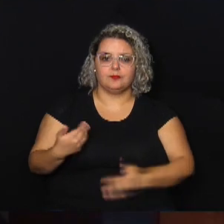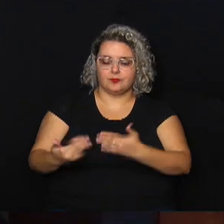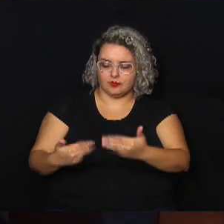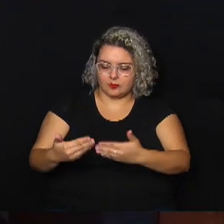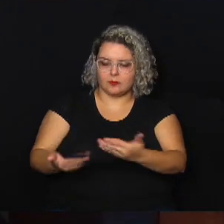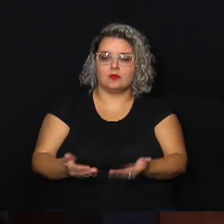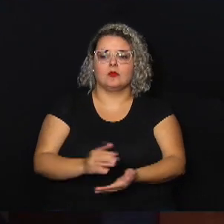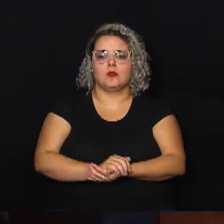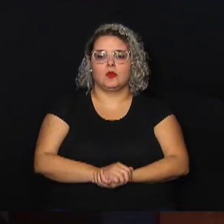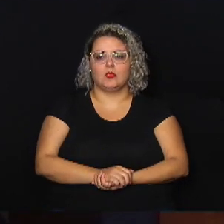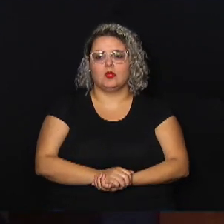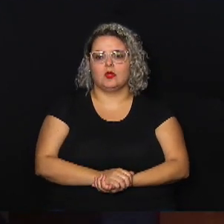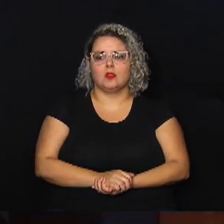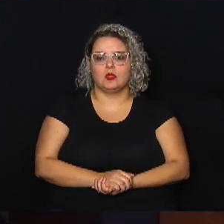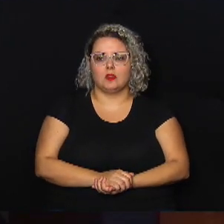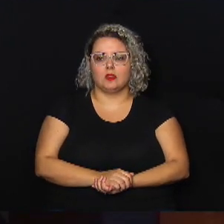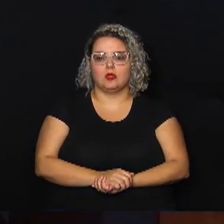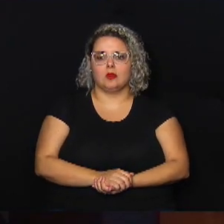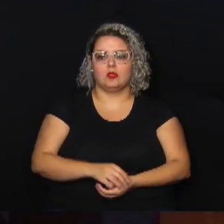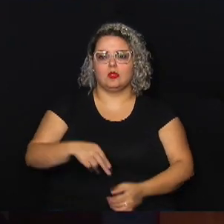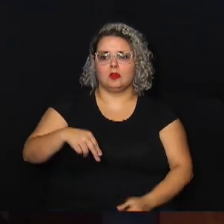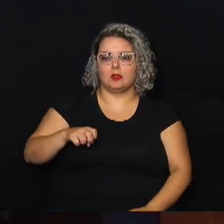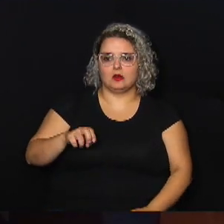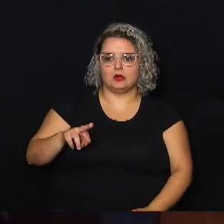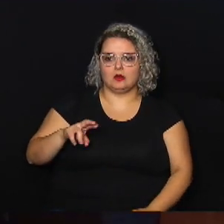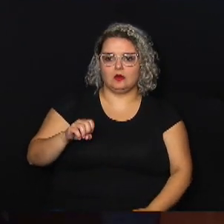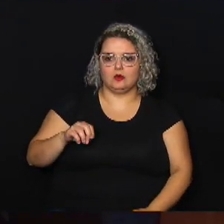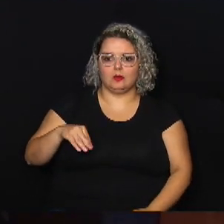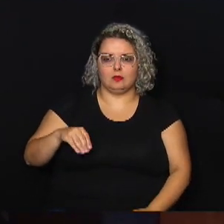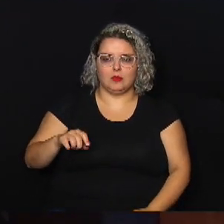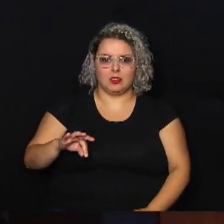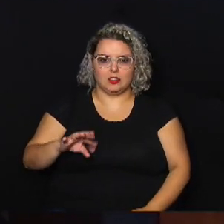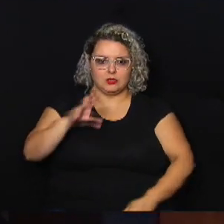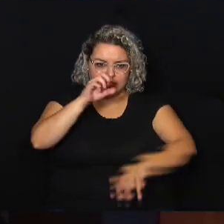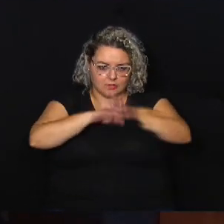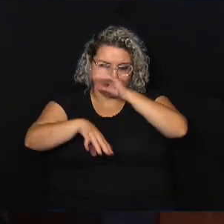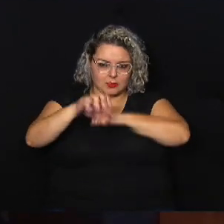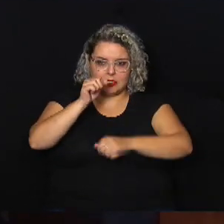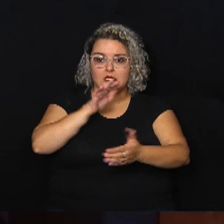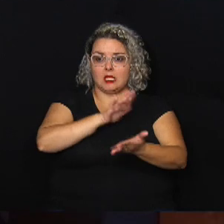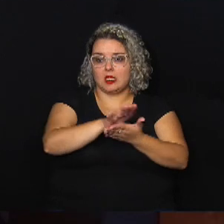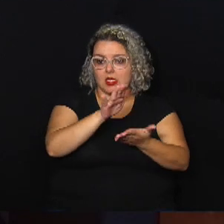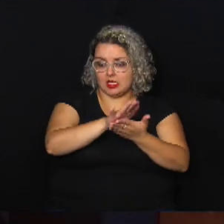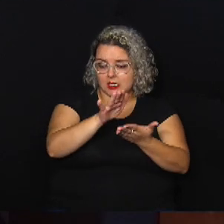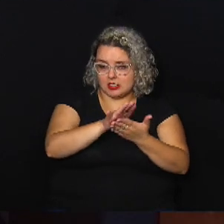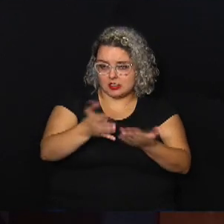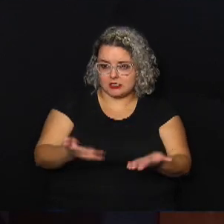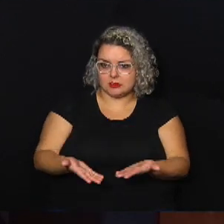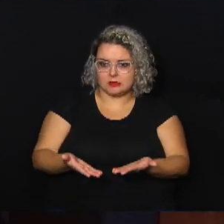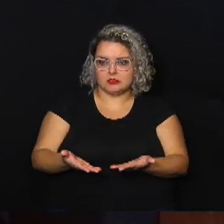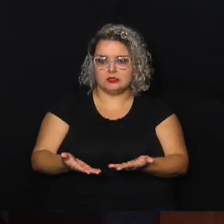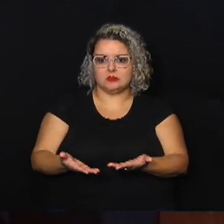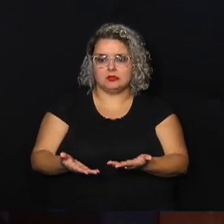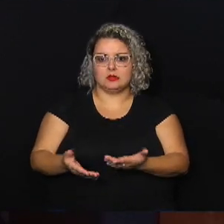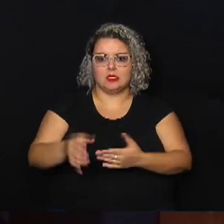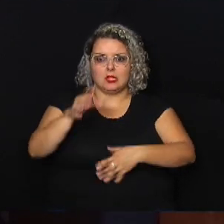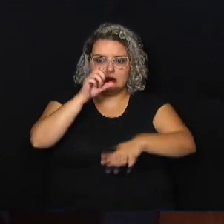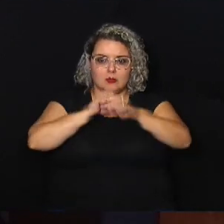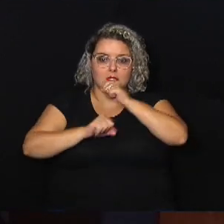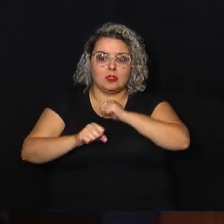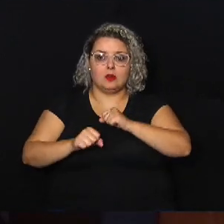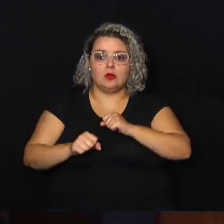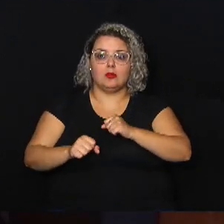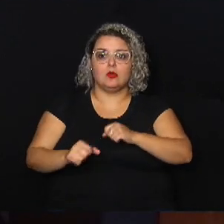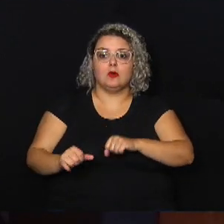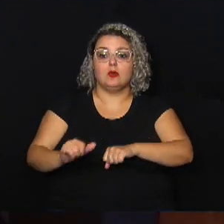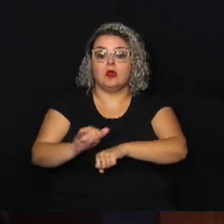dou, chama neuromarketing, aprender a consumir, sabe? É aprender os truques de vendedor. Como você não cair em truque